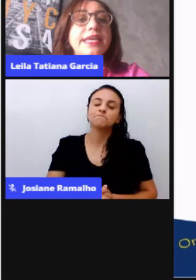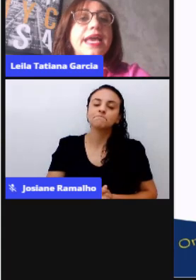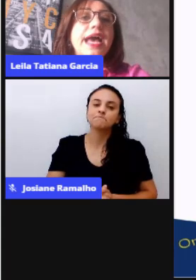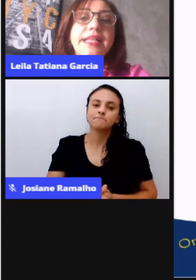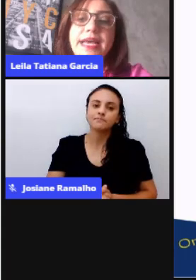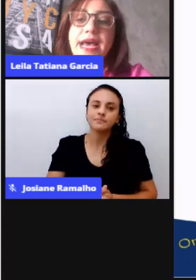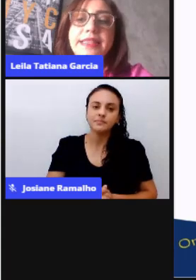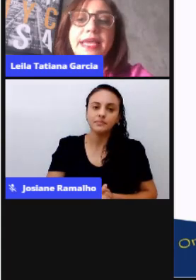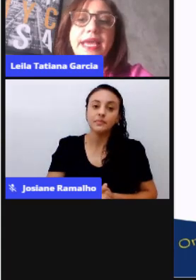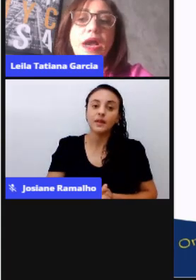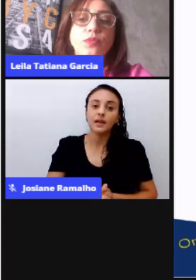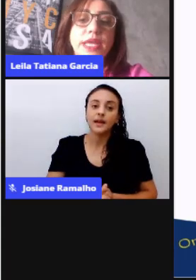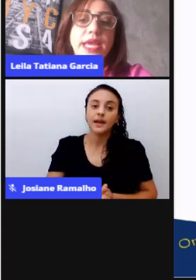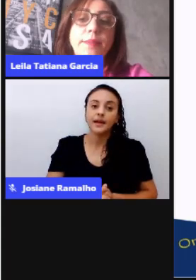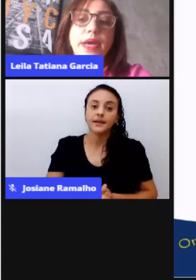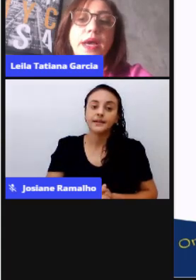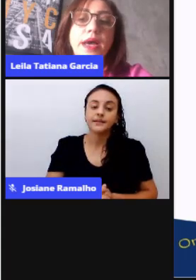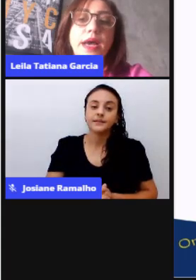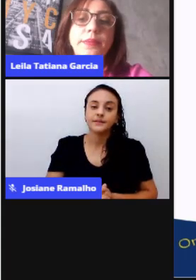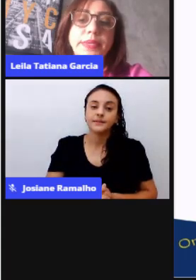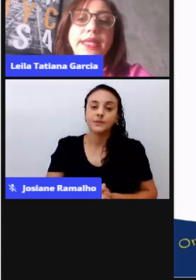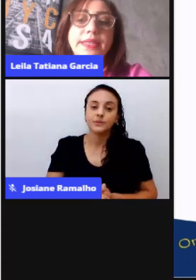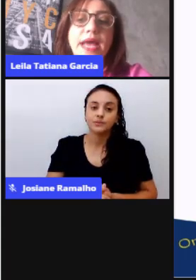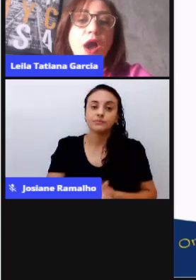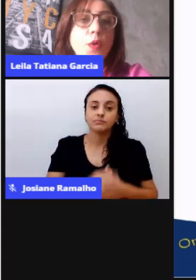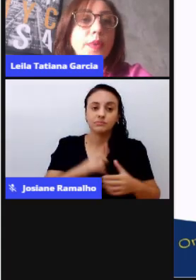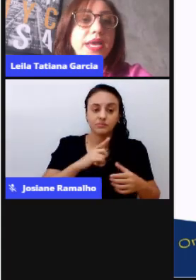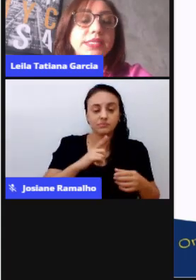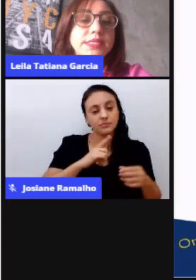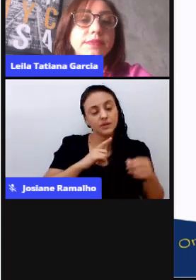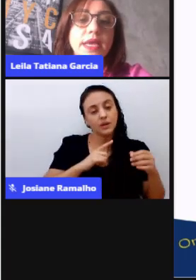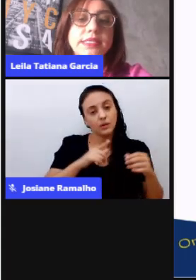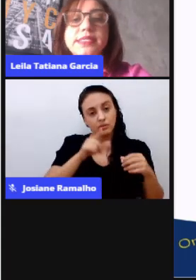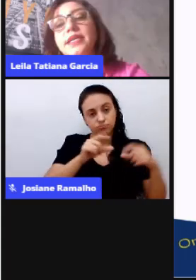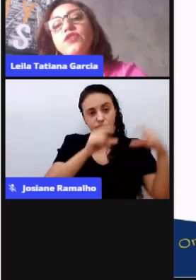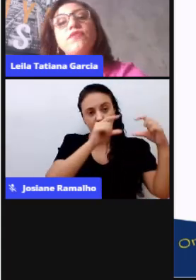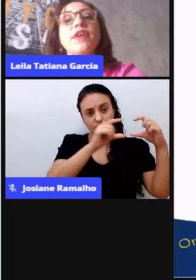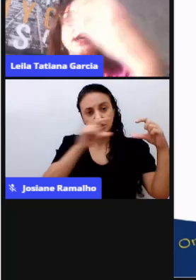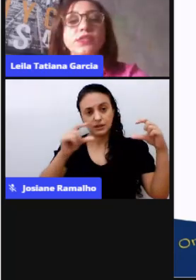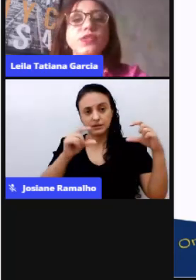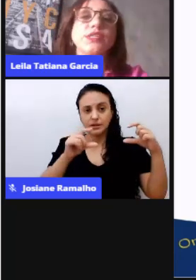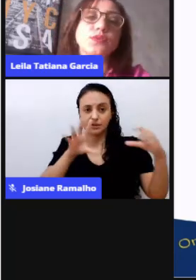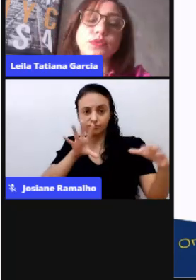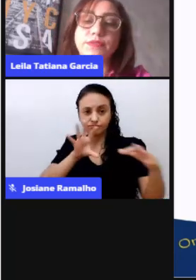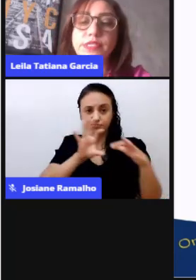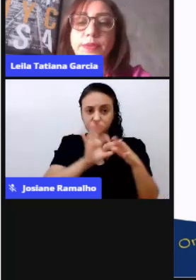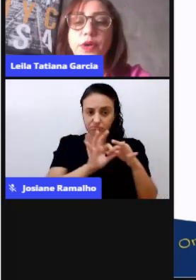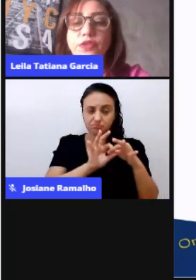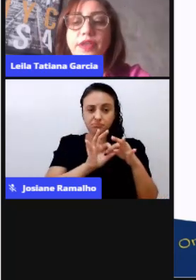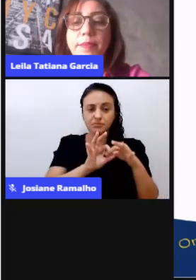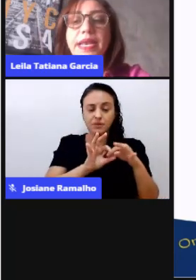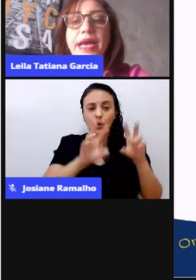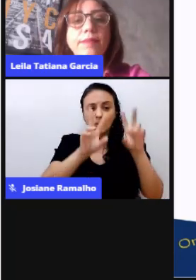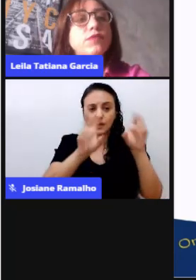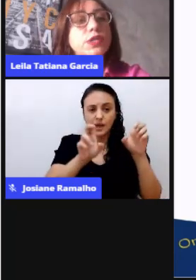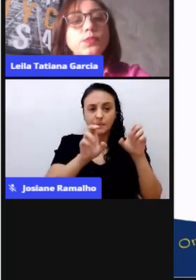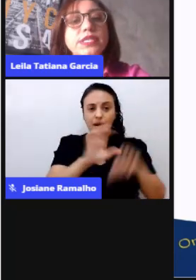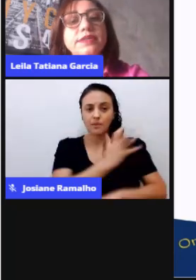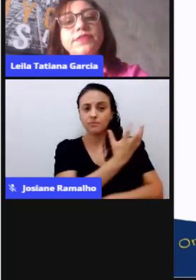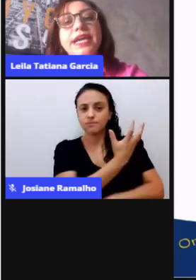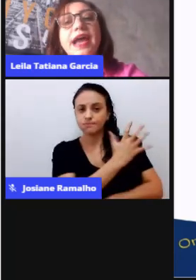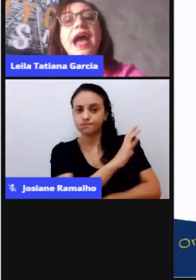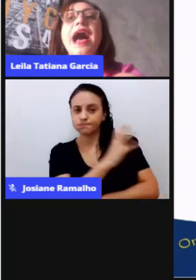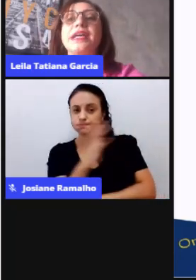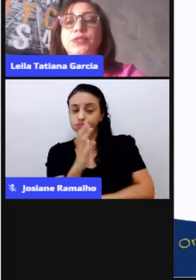que ela está ligada a um tema ambiental, mas existem diversos assuntos que você pode trabalhar, você